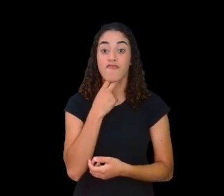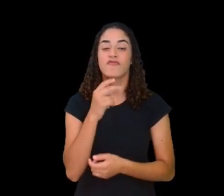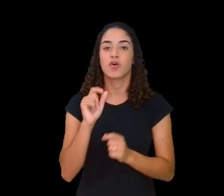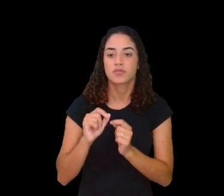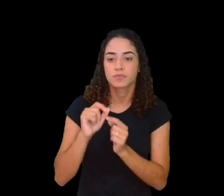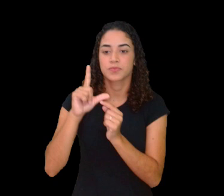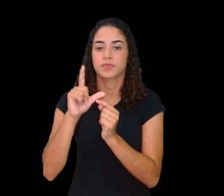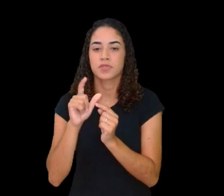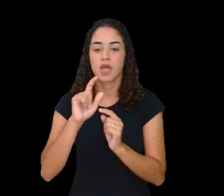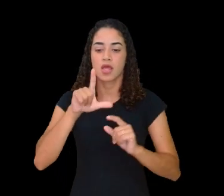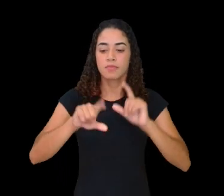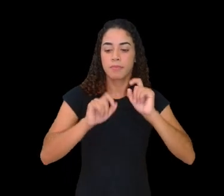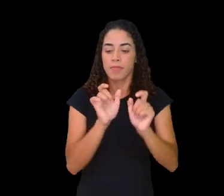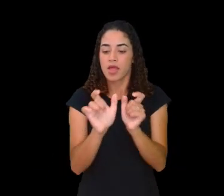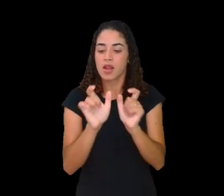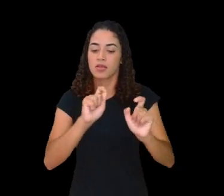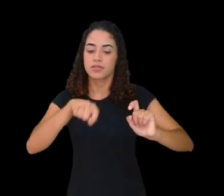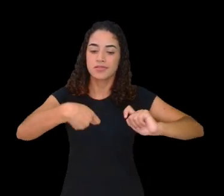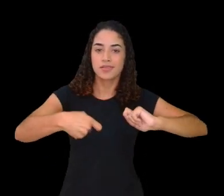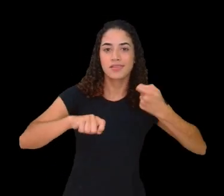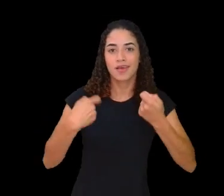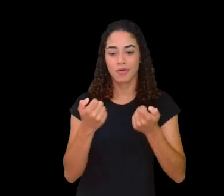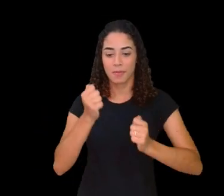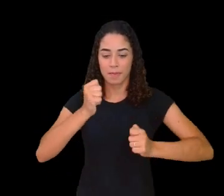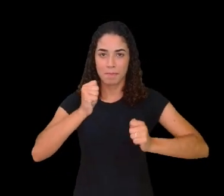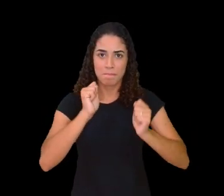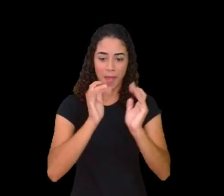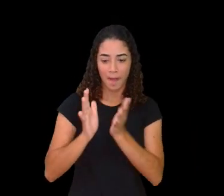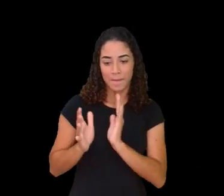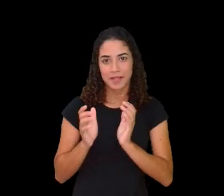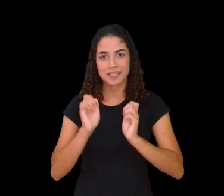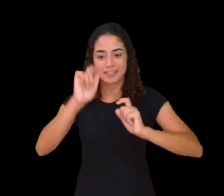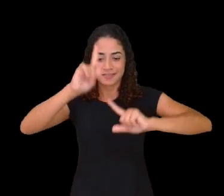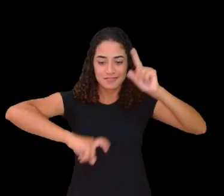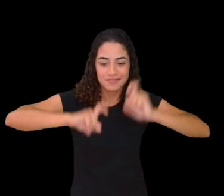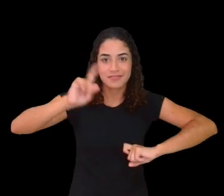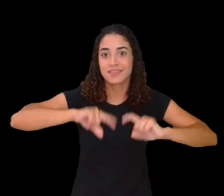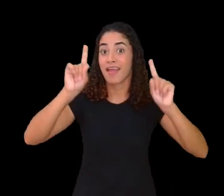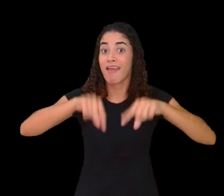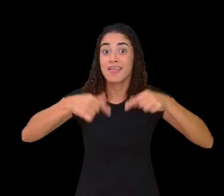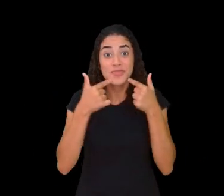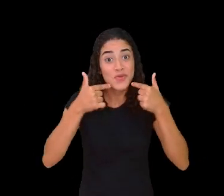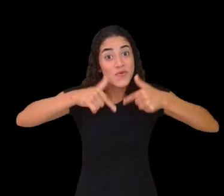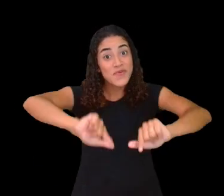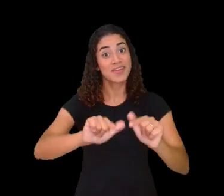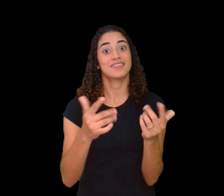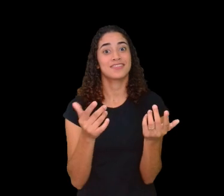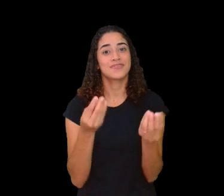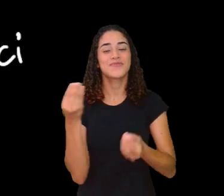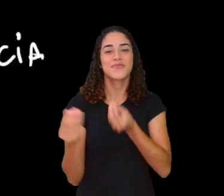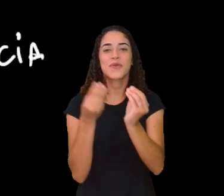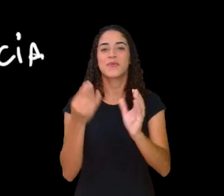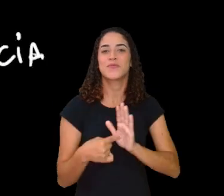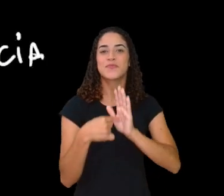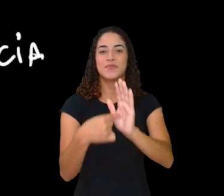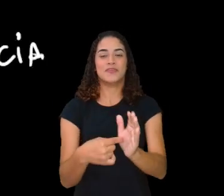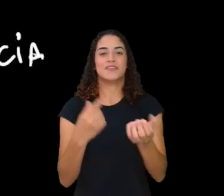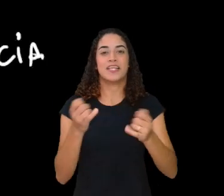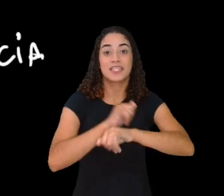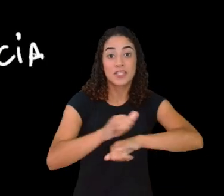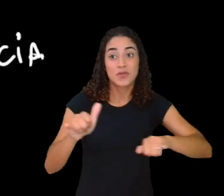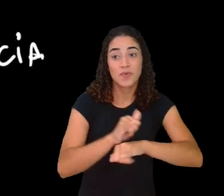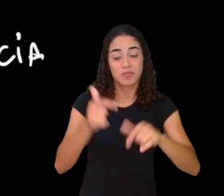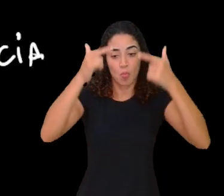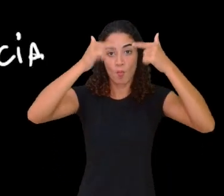das palavras, o gesto que a gente faz, tudo isso é linguagem. Então, como que a gente deixa a linguagem da notícia o